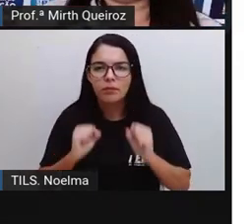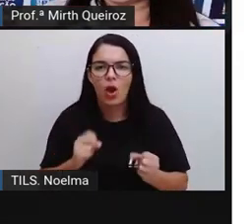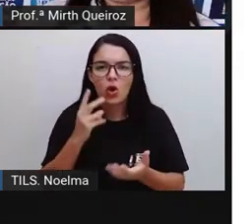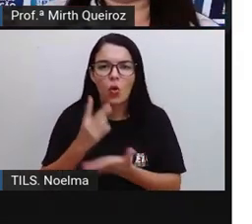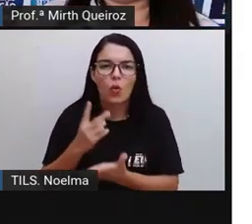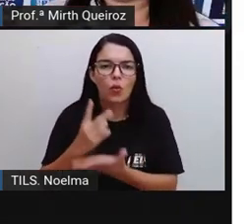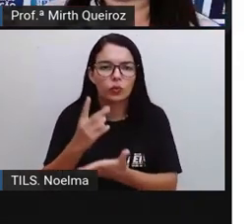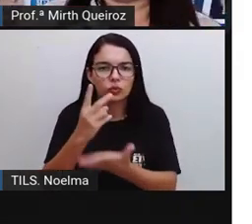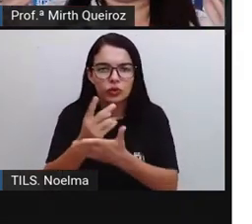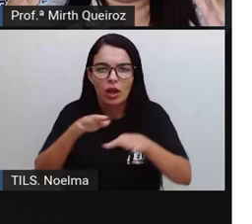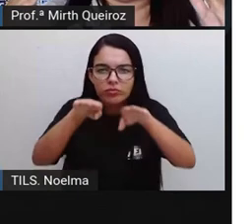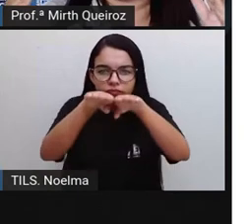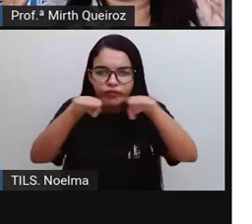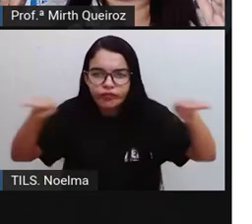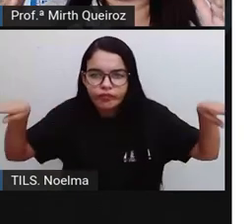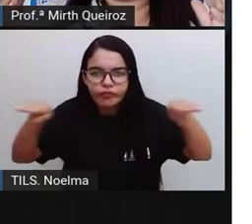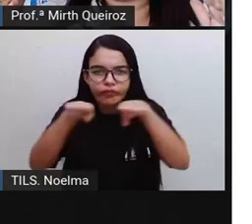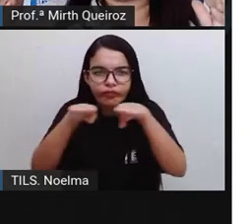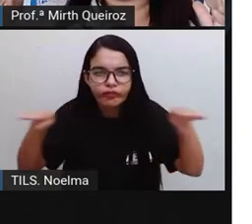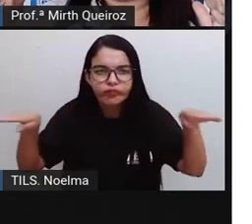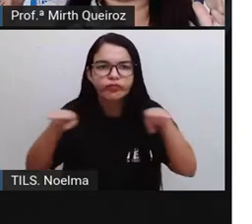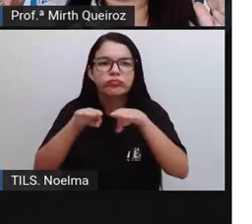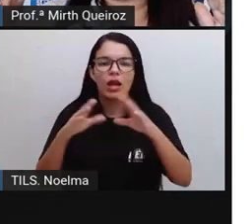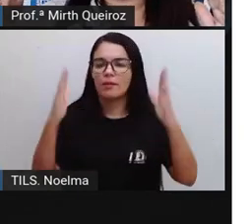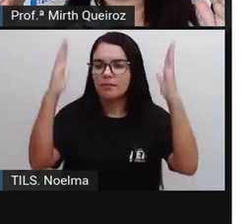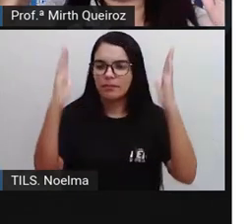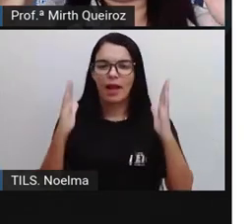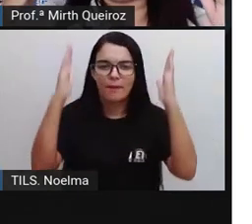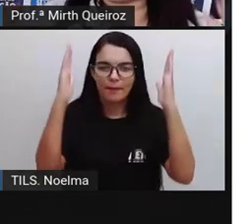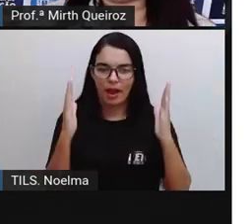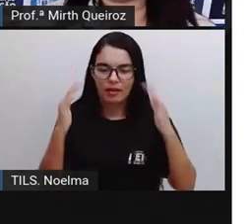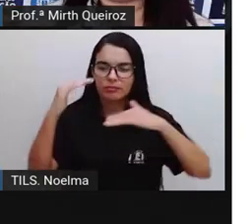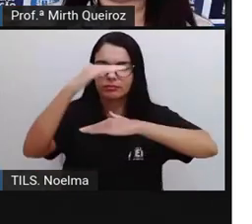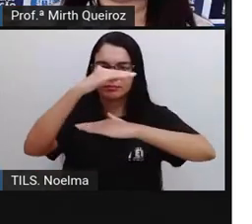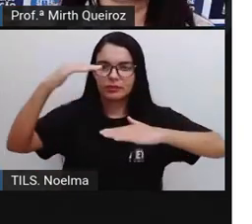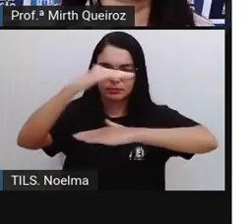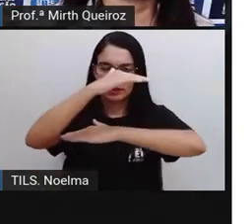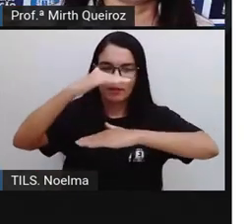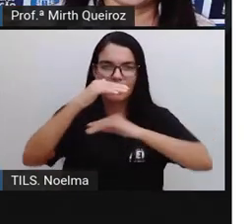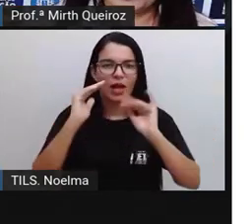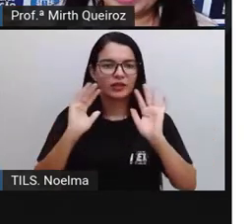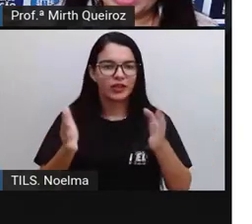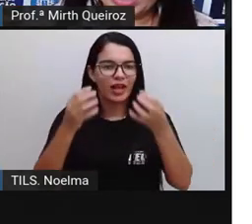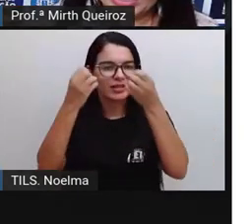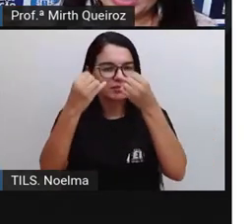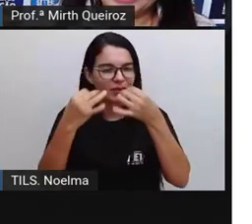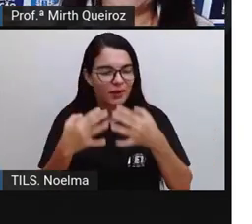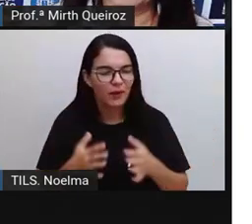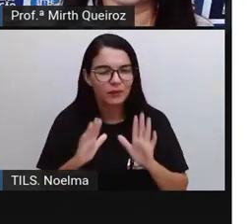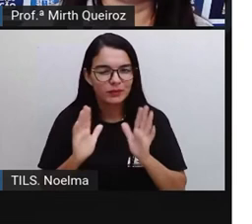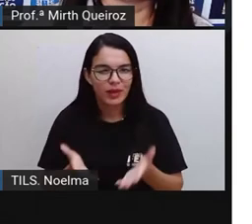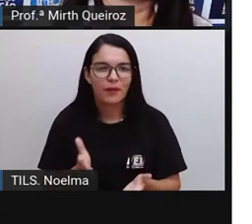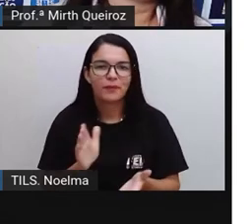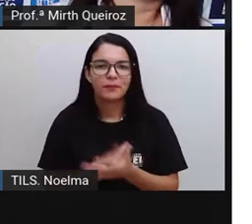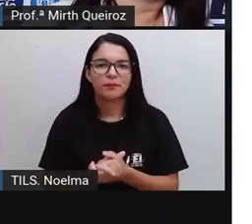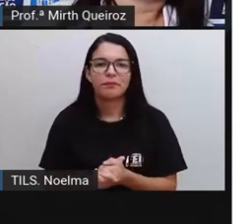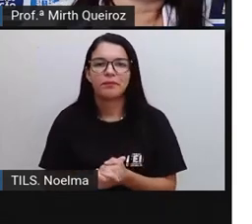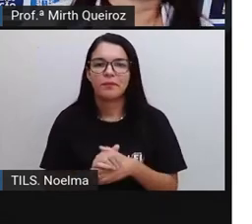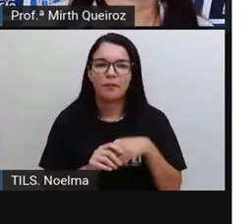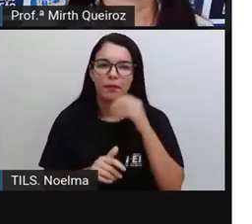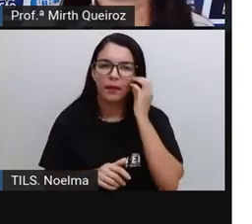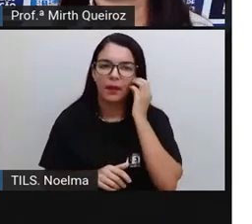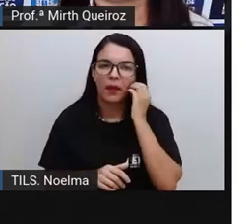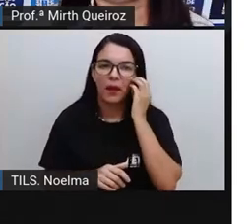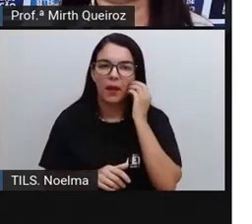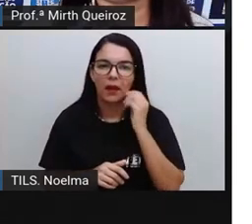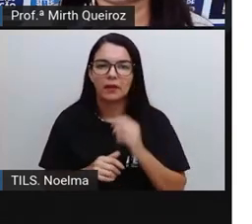vão ser paralelos, né? E os outros dois lados aqui vão ser concorrentes. A gente já falou sobre isso, né? Sobre